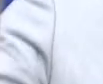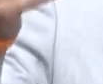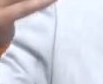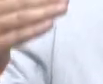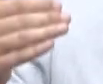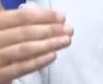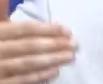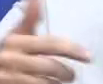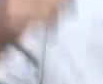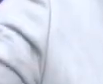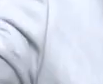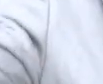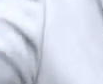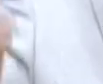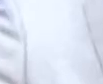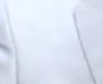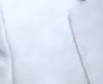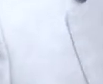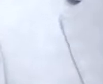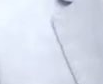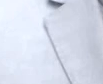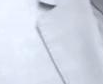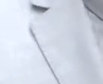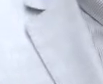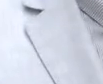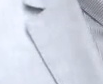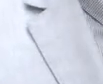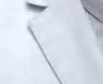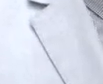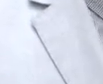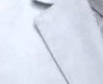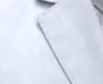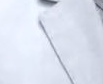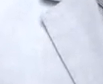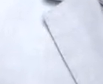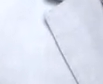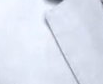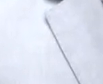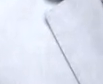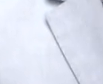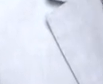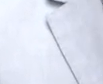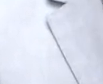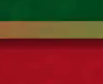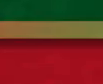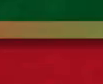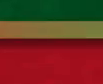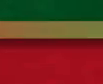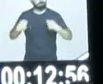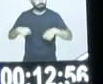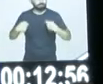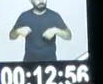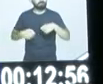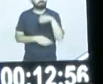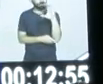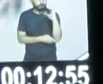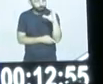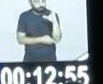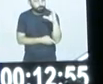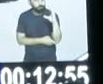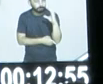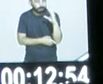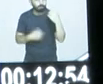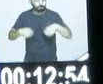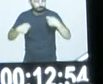imposto, cidadão já pagou, nada mais justo do que ele decidir para onde esse dinheiro está retornando. Já o deputado